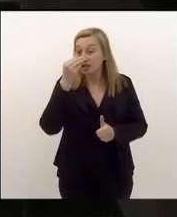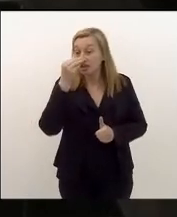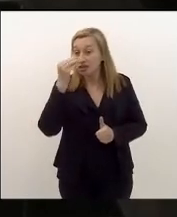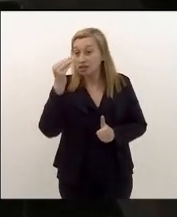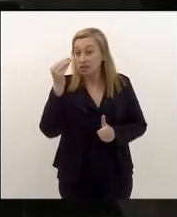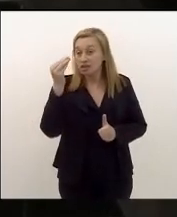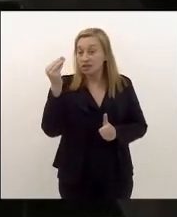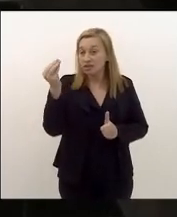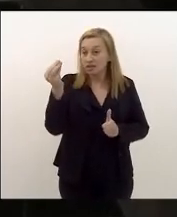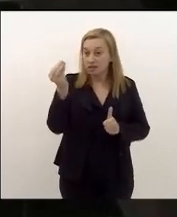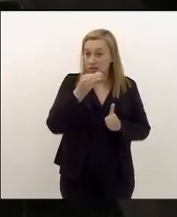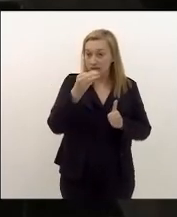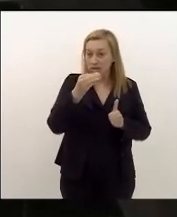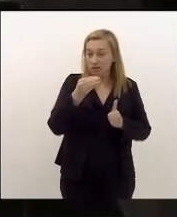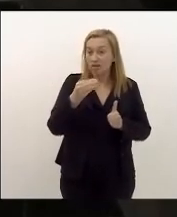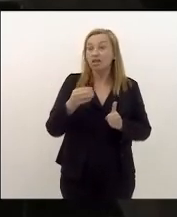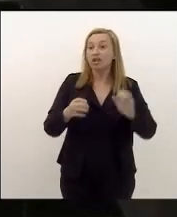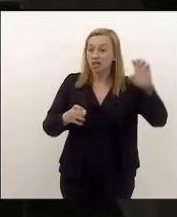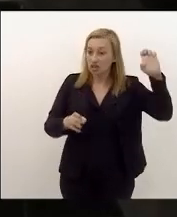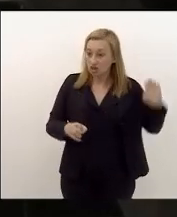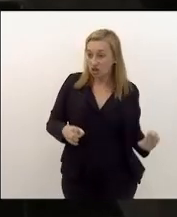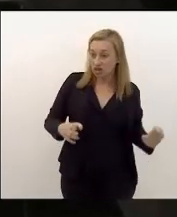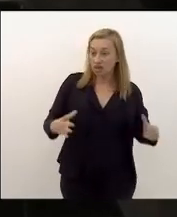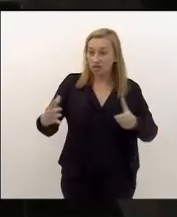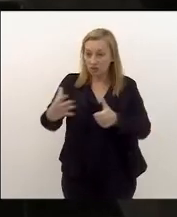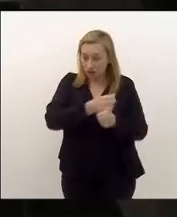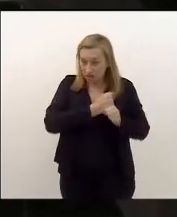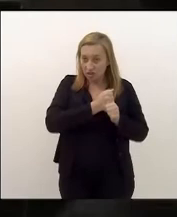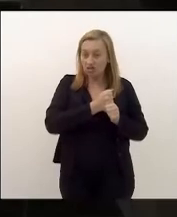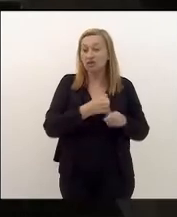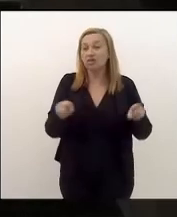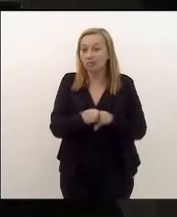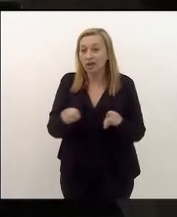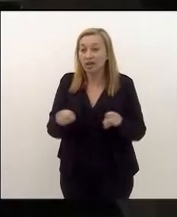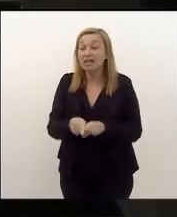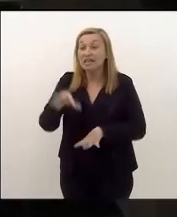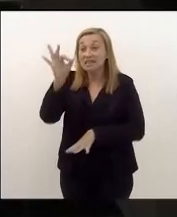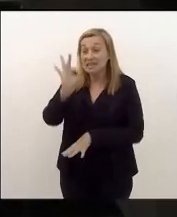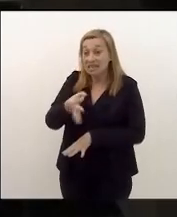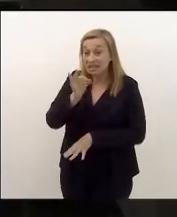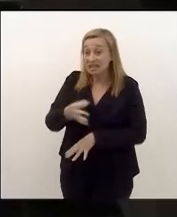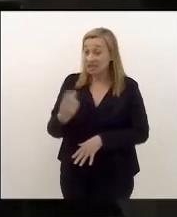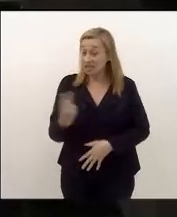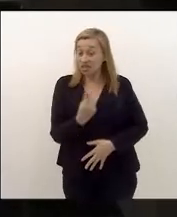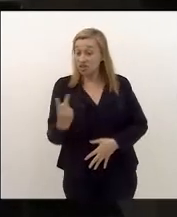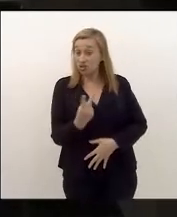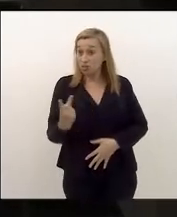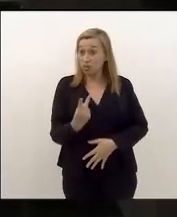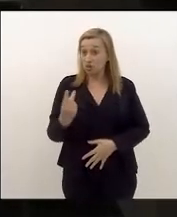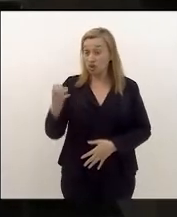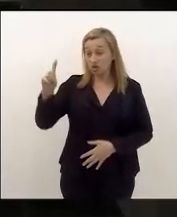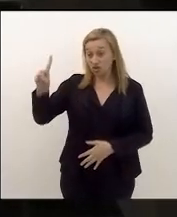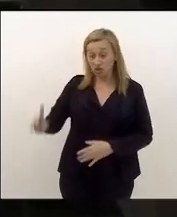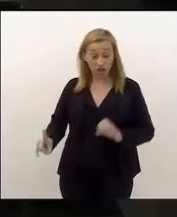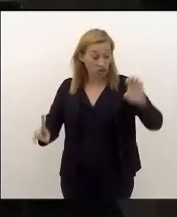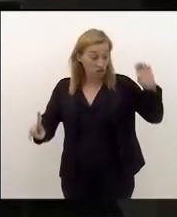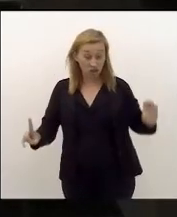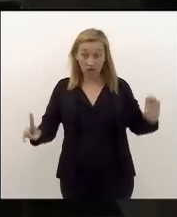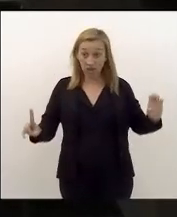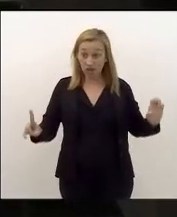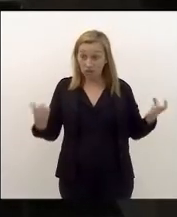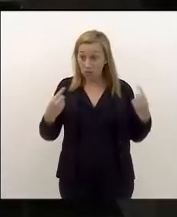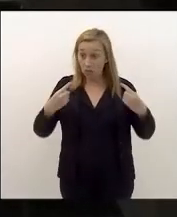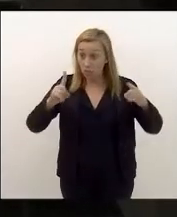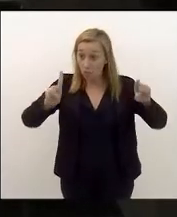fascistas da extrema esquerda. Porque tenho certeza que se esses dois polos são contra